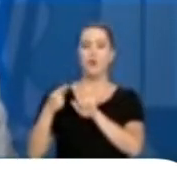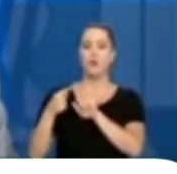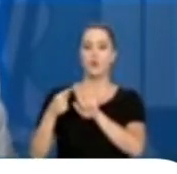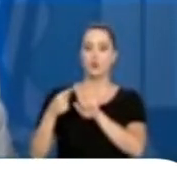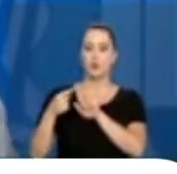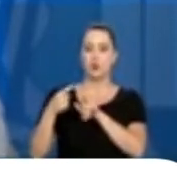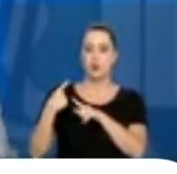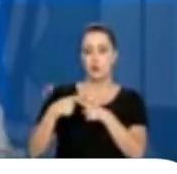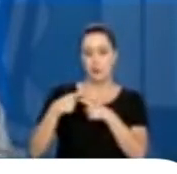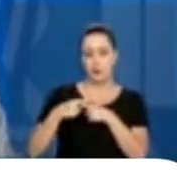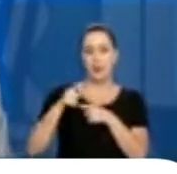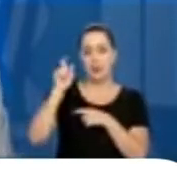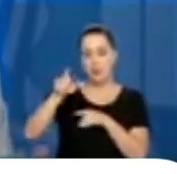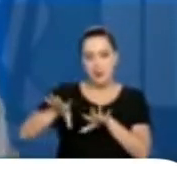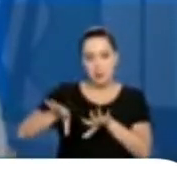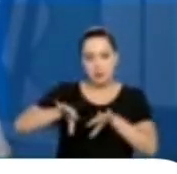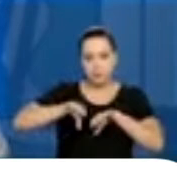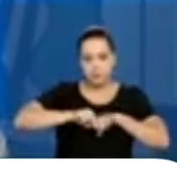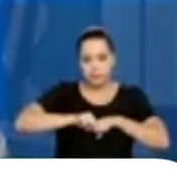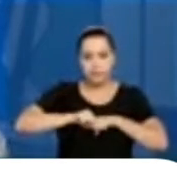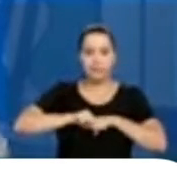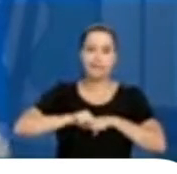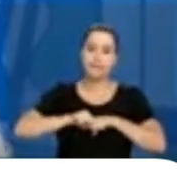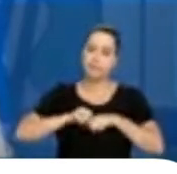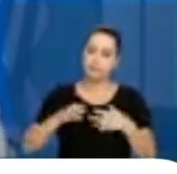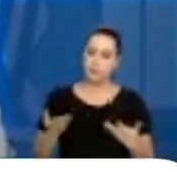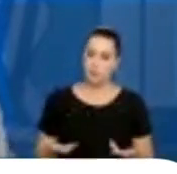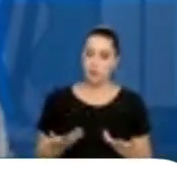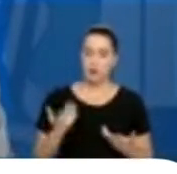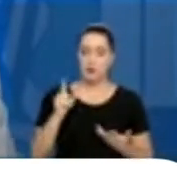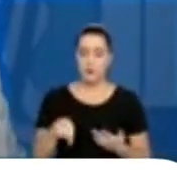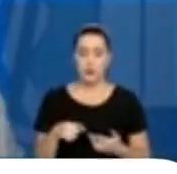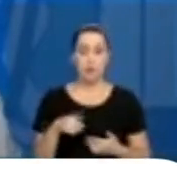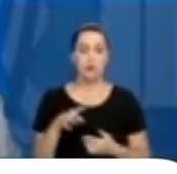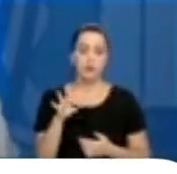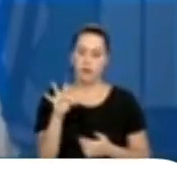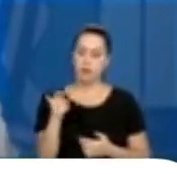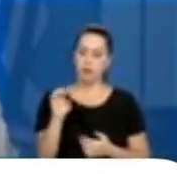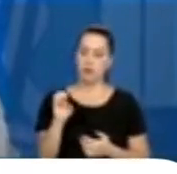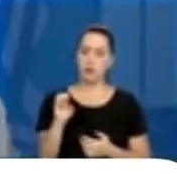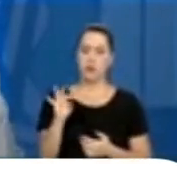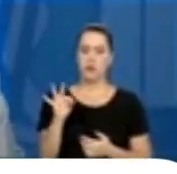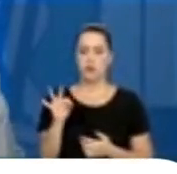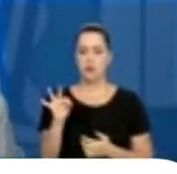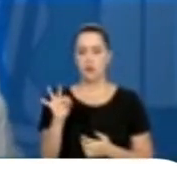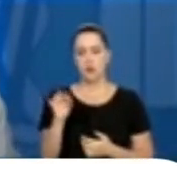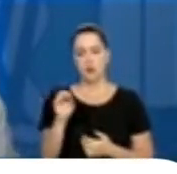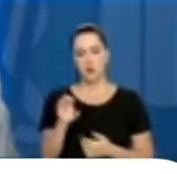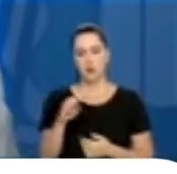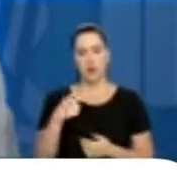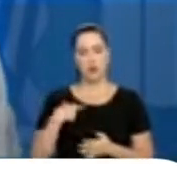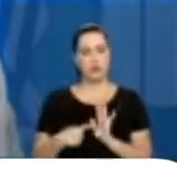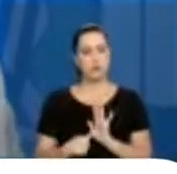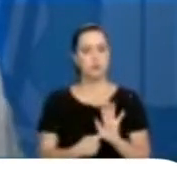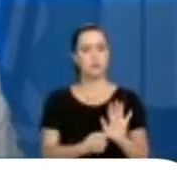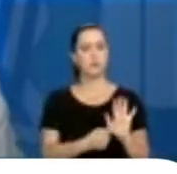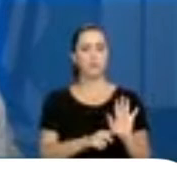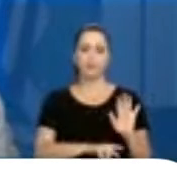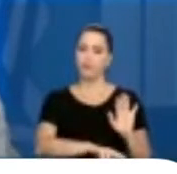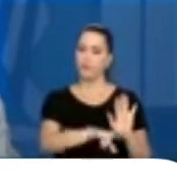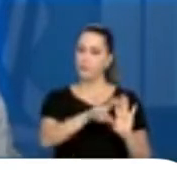sendo adequado. O ministro já mencionou aqui, os testes apresentam qualidades distintas de acordo com